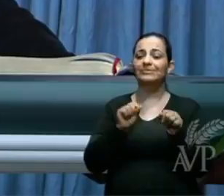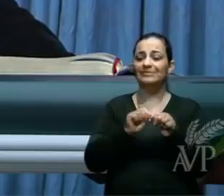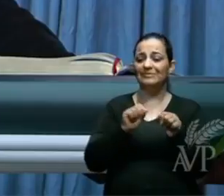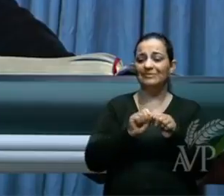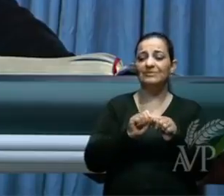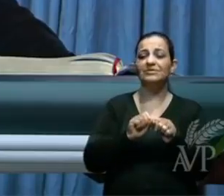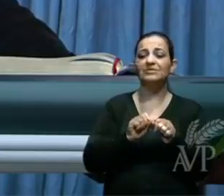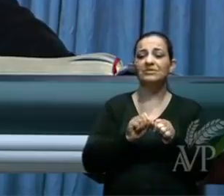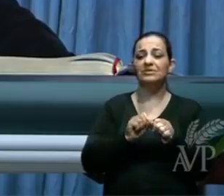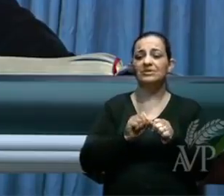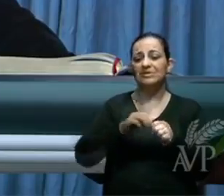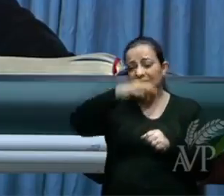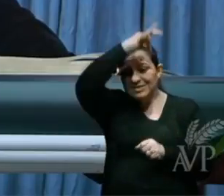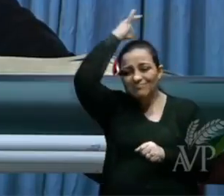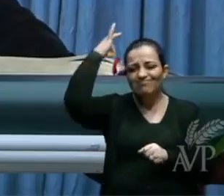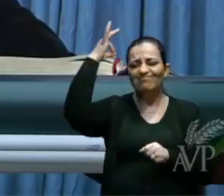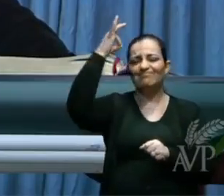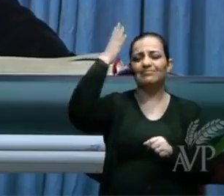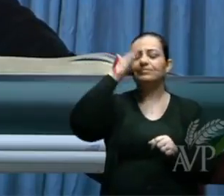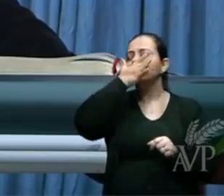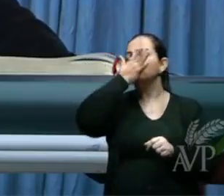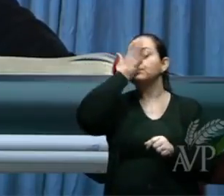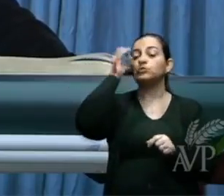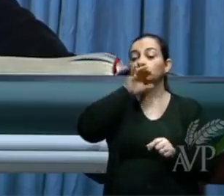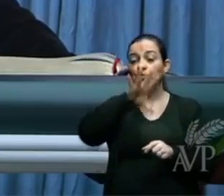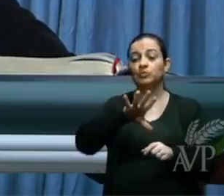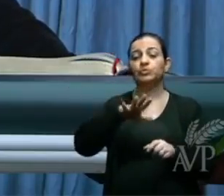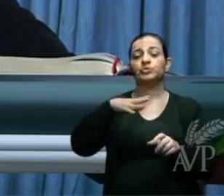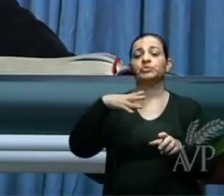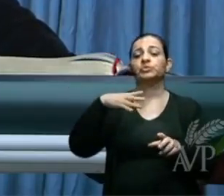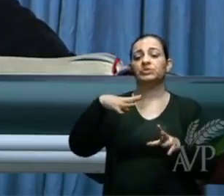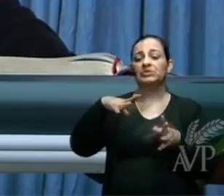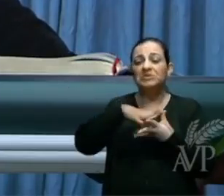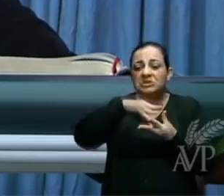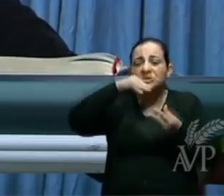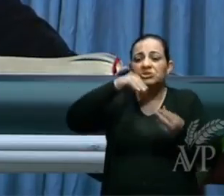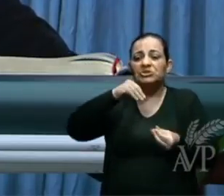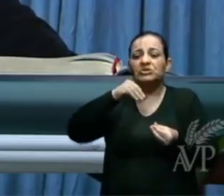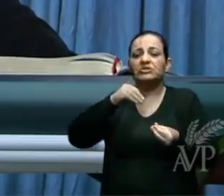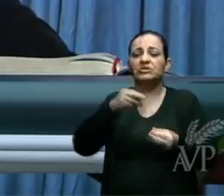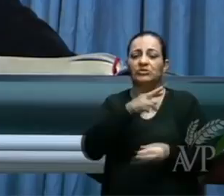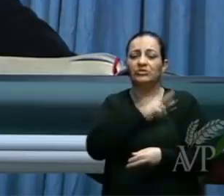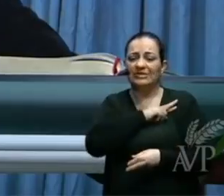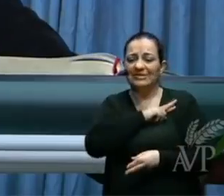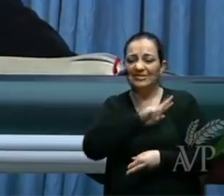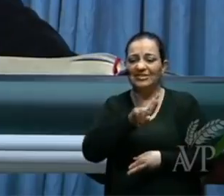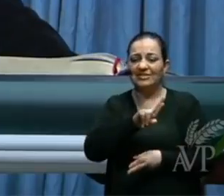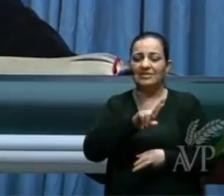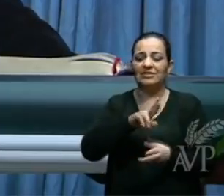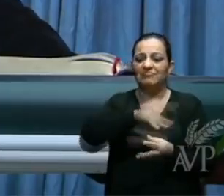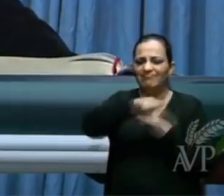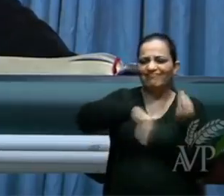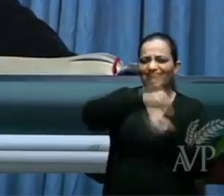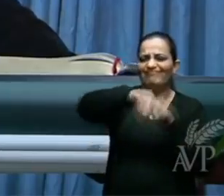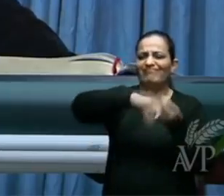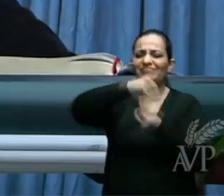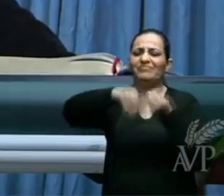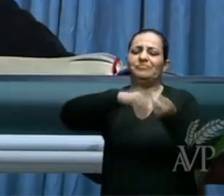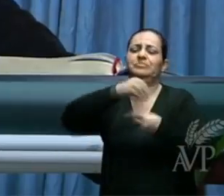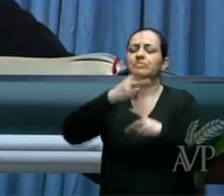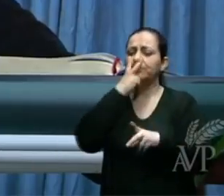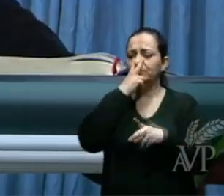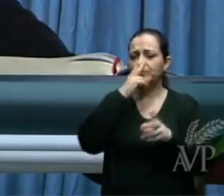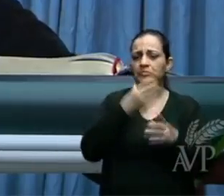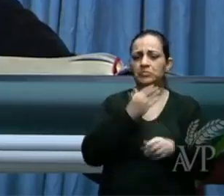do espírito e de idolatria católico no meio da mensagem divisando